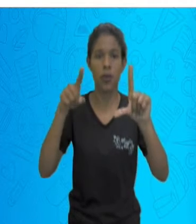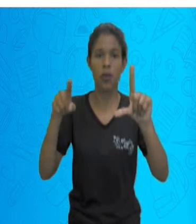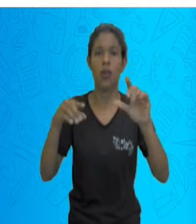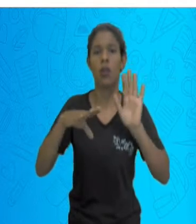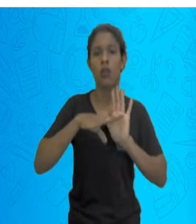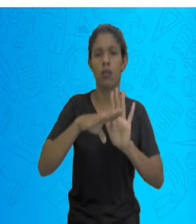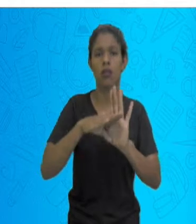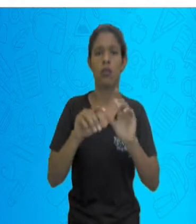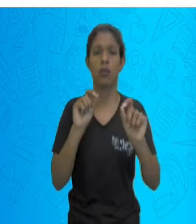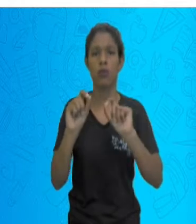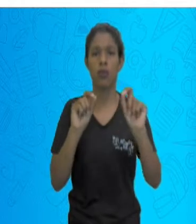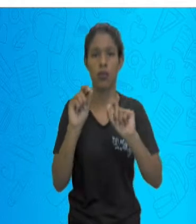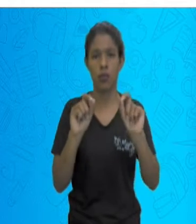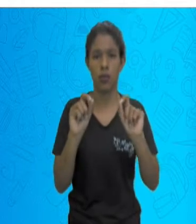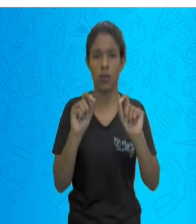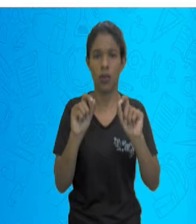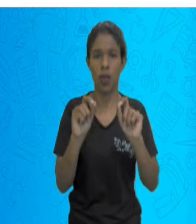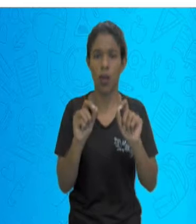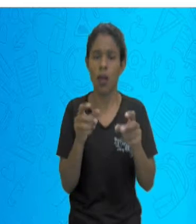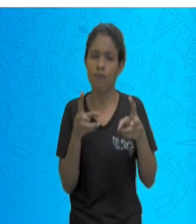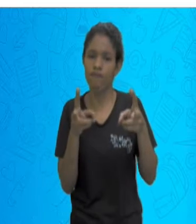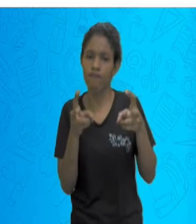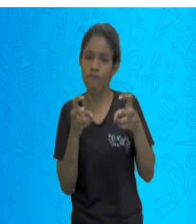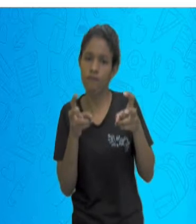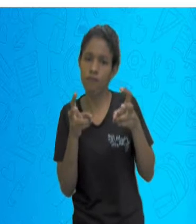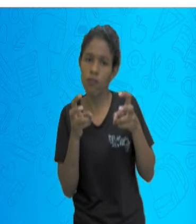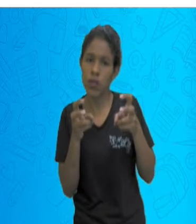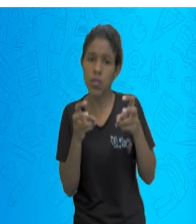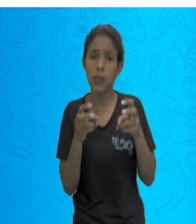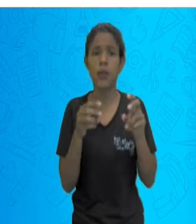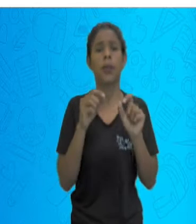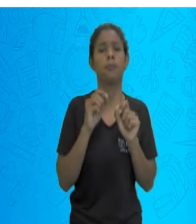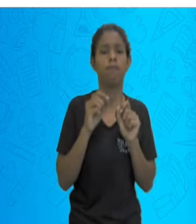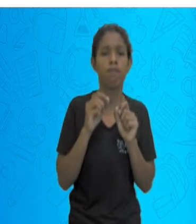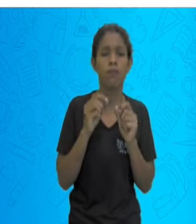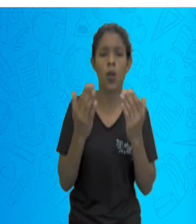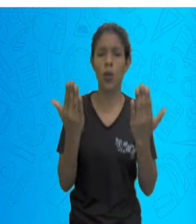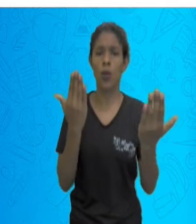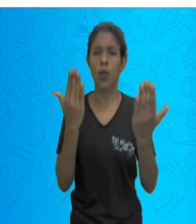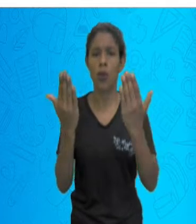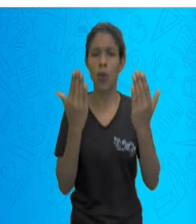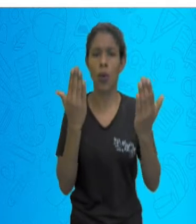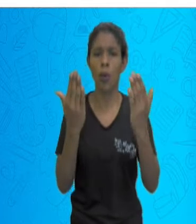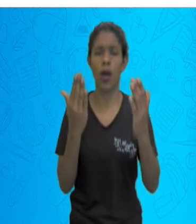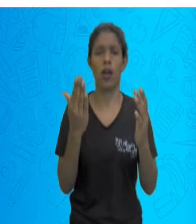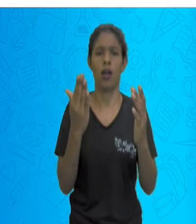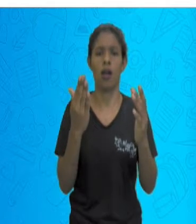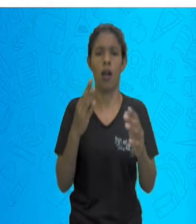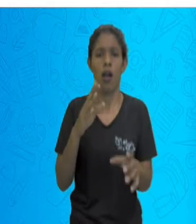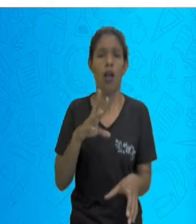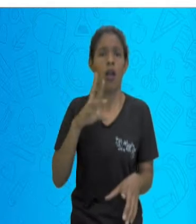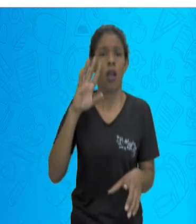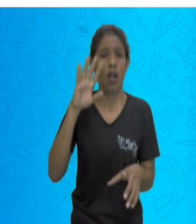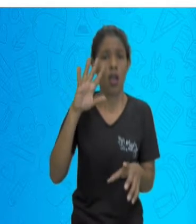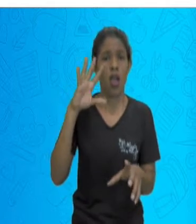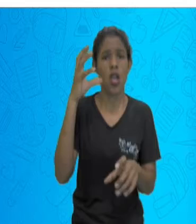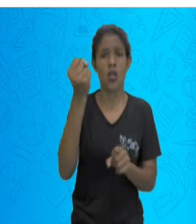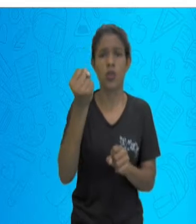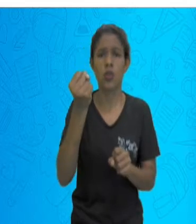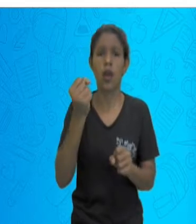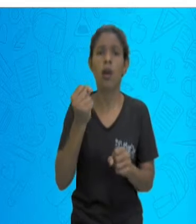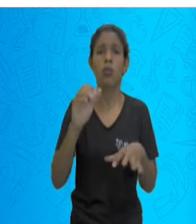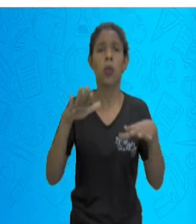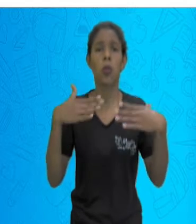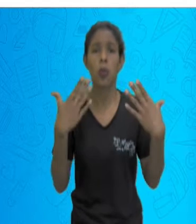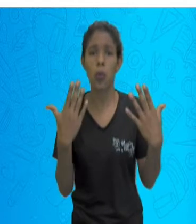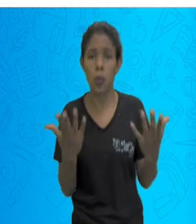a identificar padrões, verificar resultados e comparar medidas de forma ágil. Além disso,